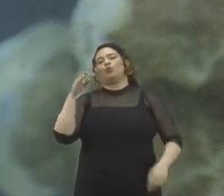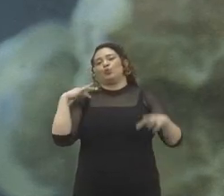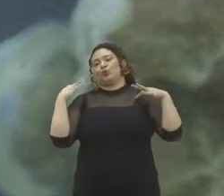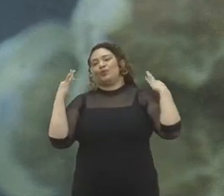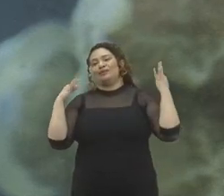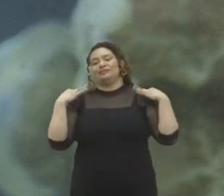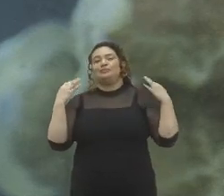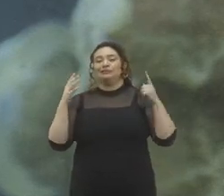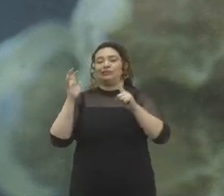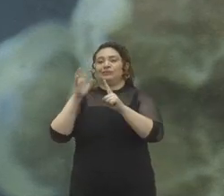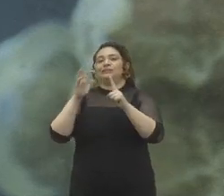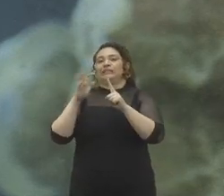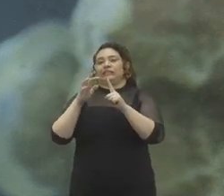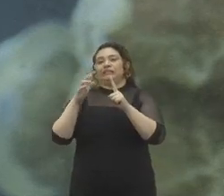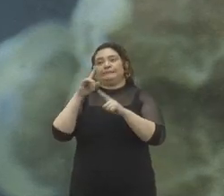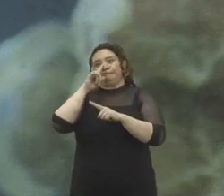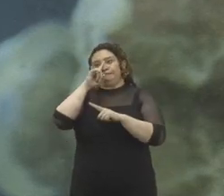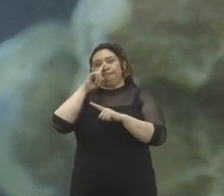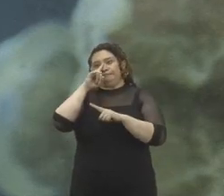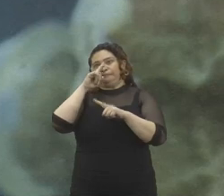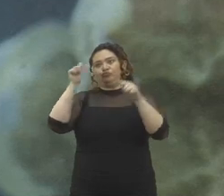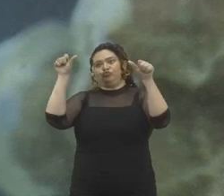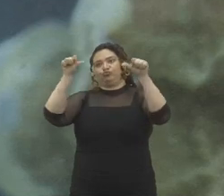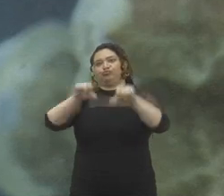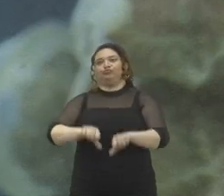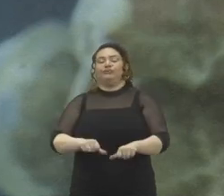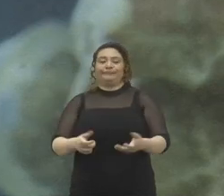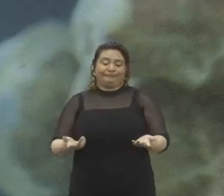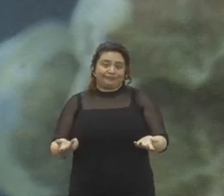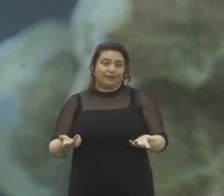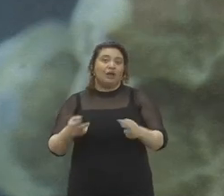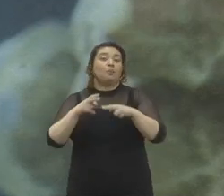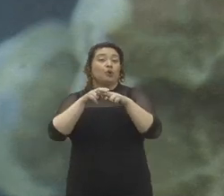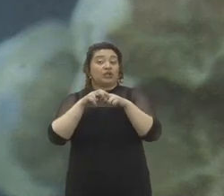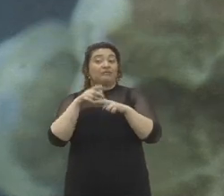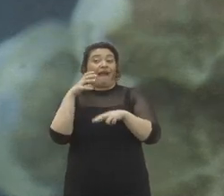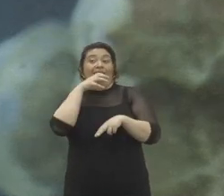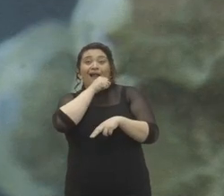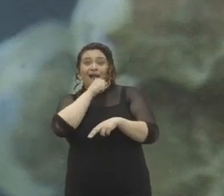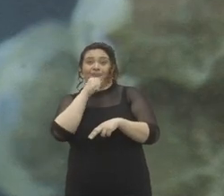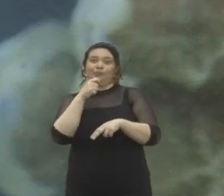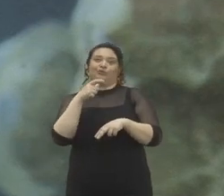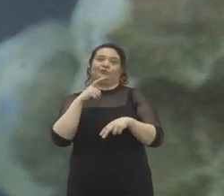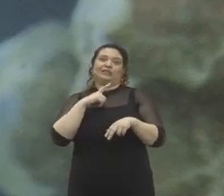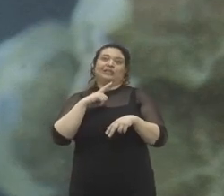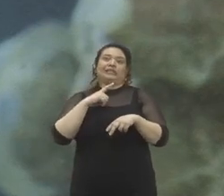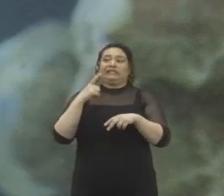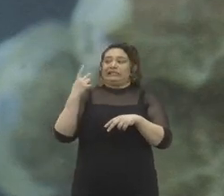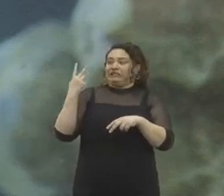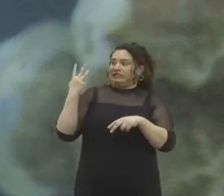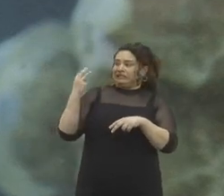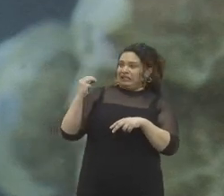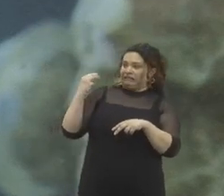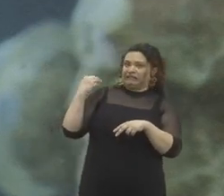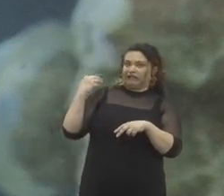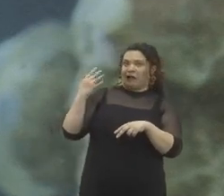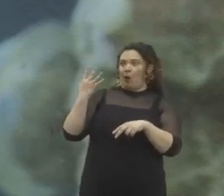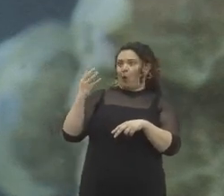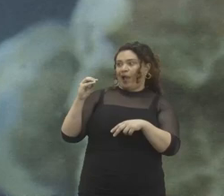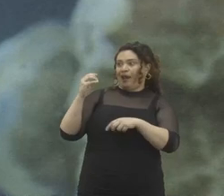né Então veja só a velocidade com que isso tá acontecendo né estamos falando de 30 40 anos mais